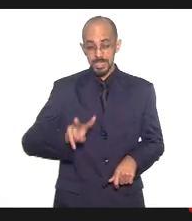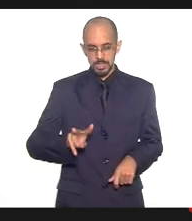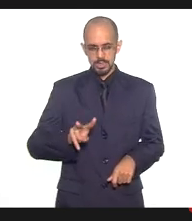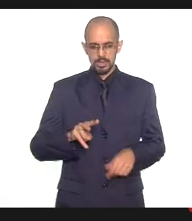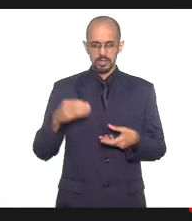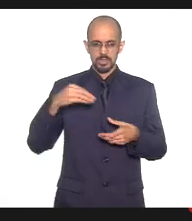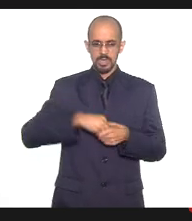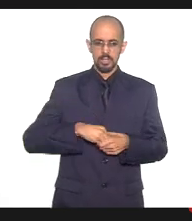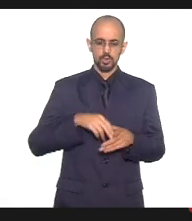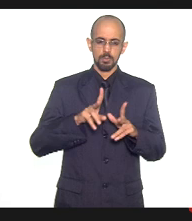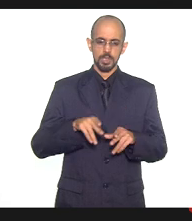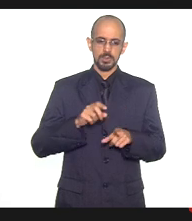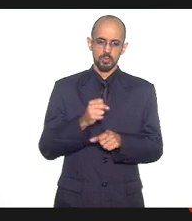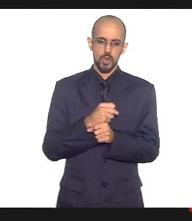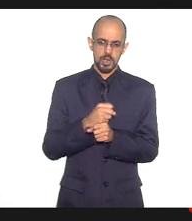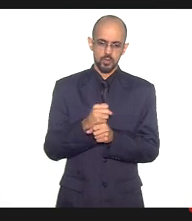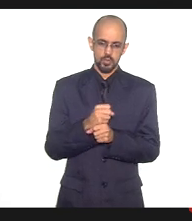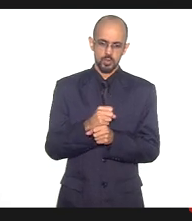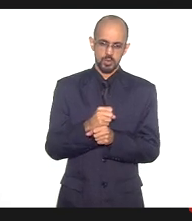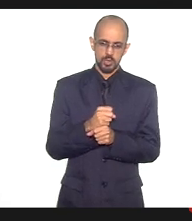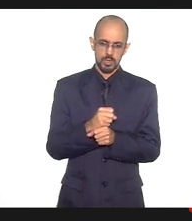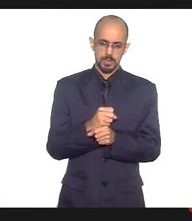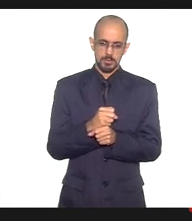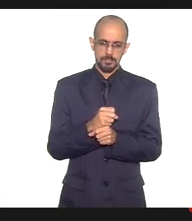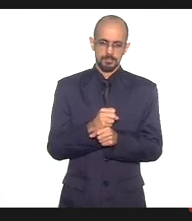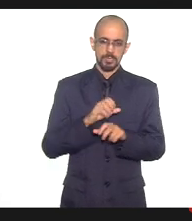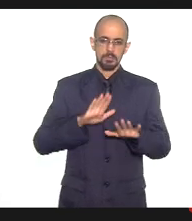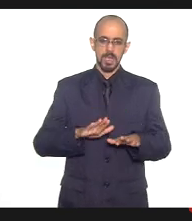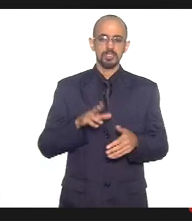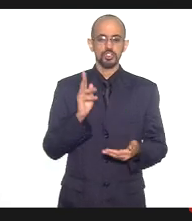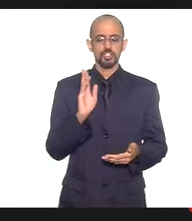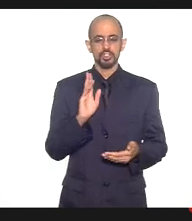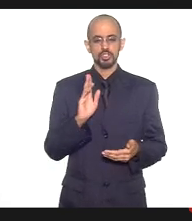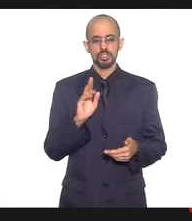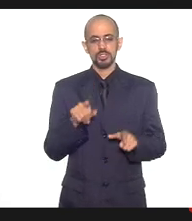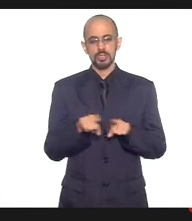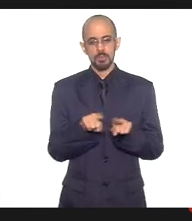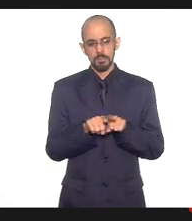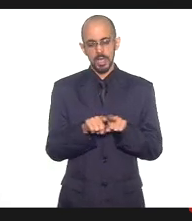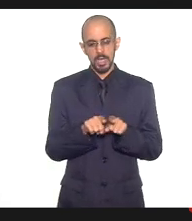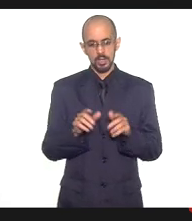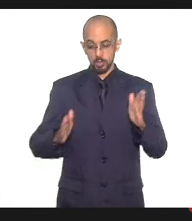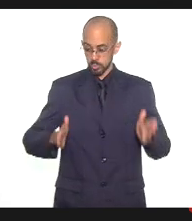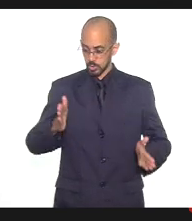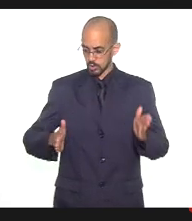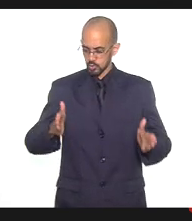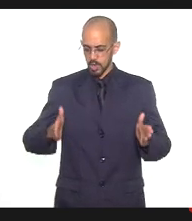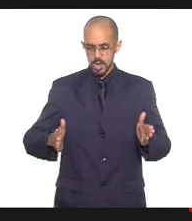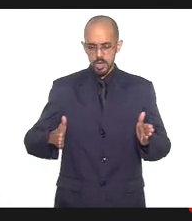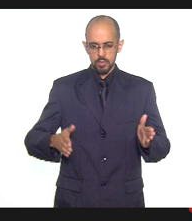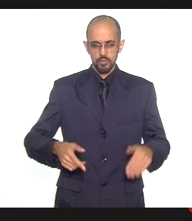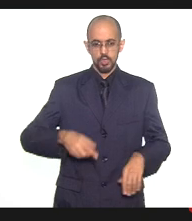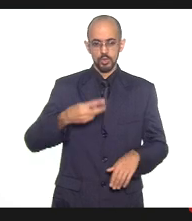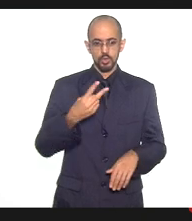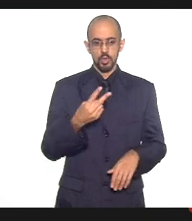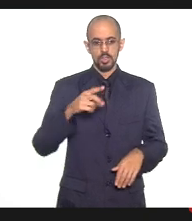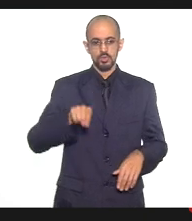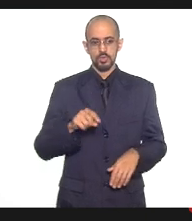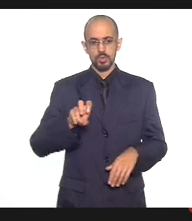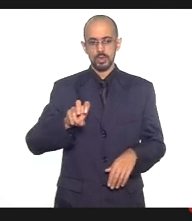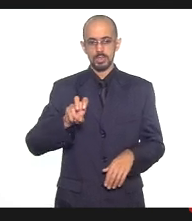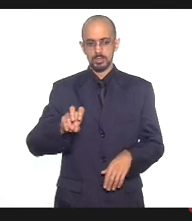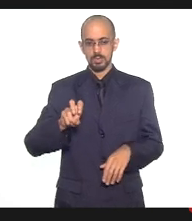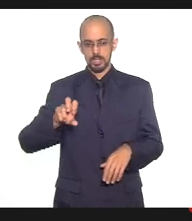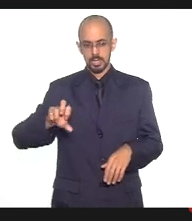variação ela foi mais acentuada, ela chegou a ser 2,52 vezes durante o ano de 2020.